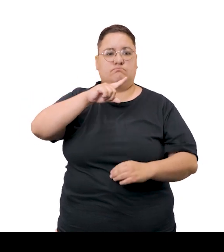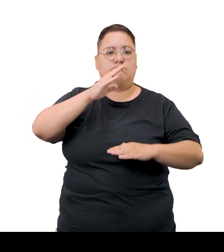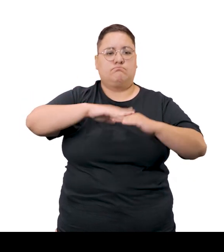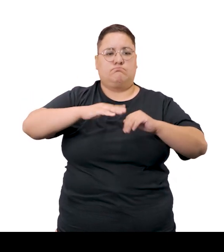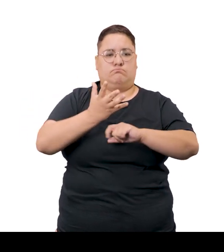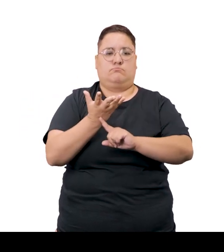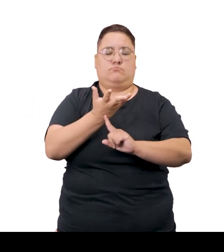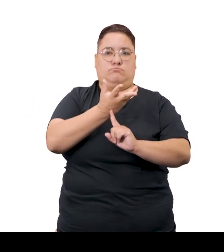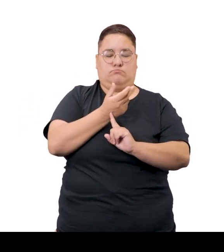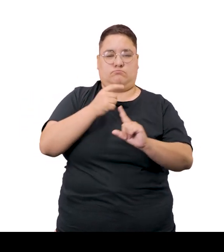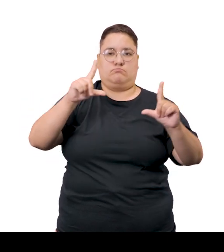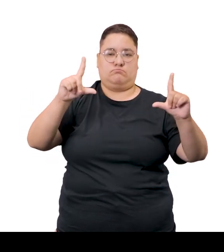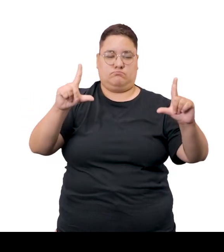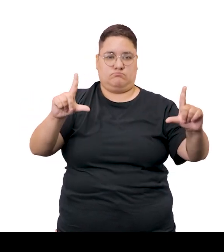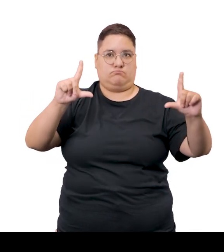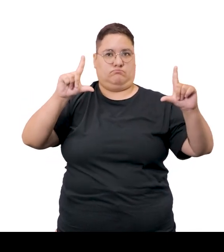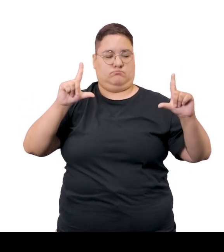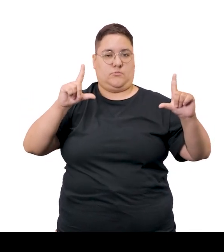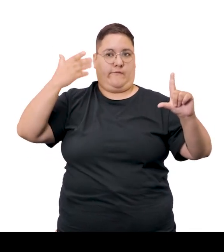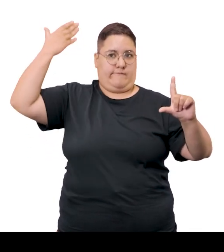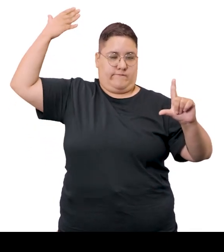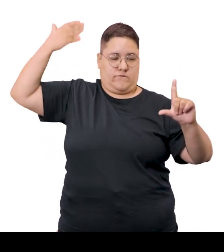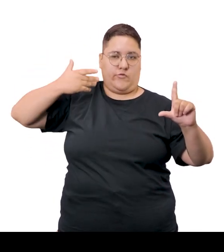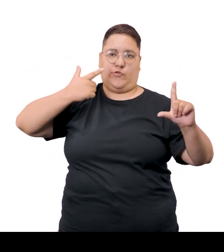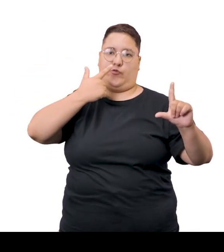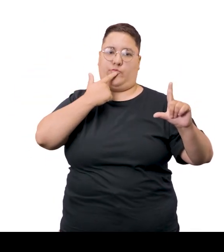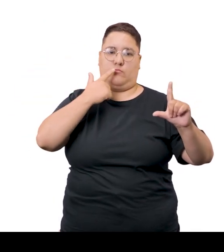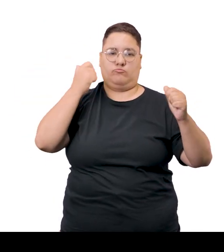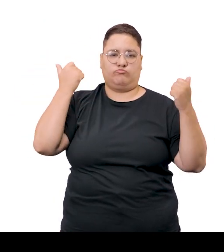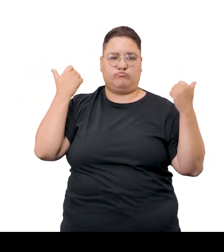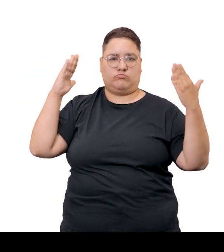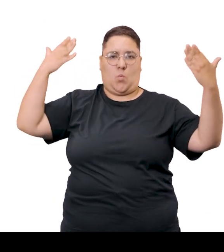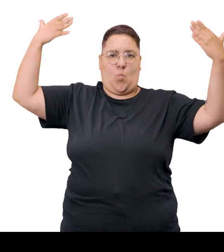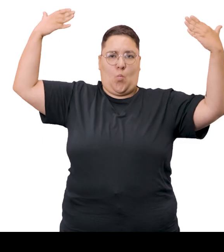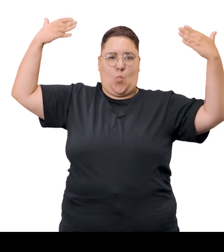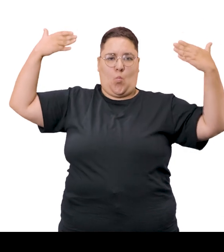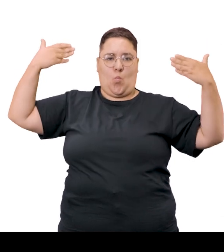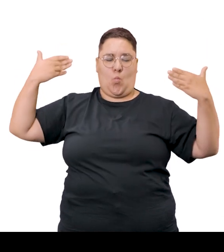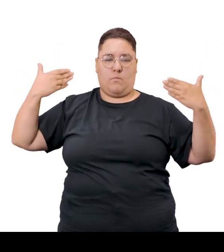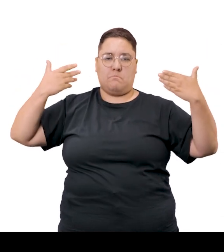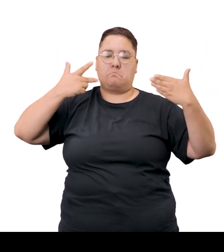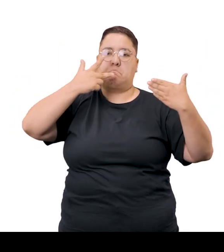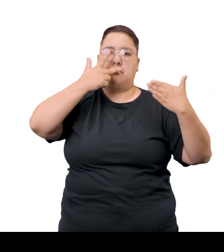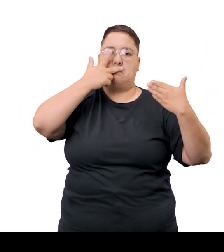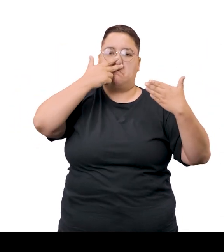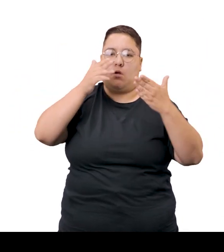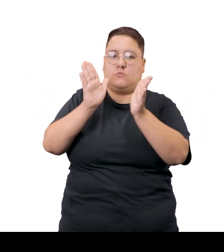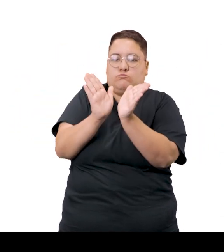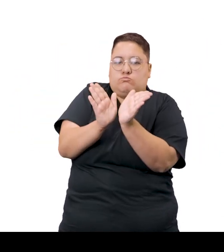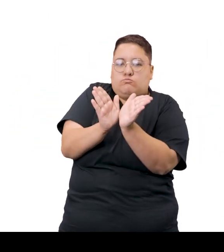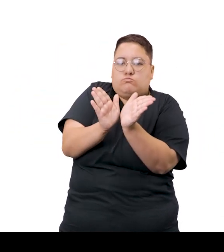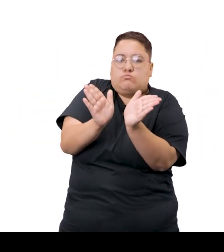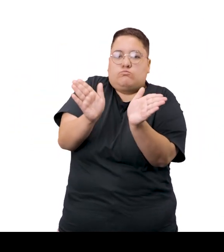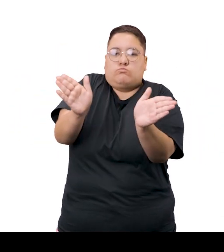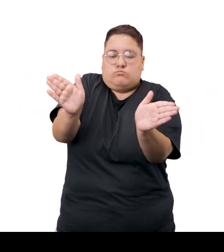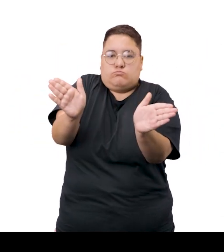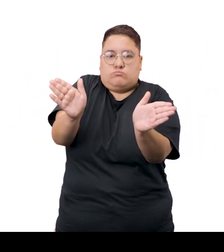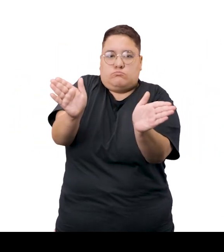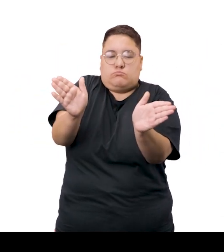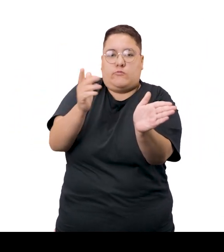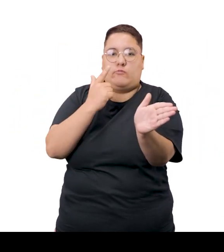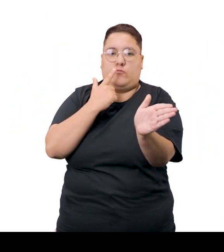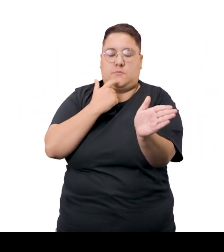própria imagem frente a um fundo vermelho vibrante e chapado, parecendo ser o canto de 2 paredes em 90